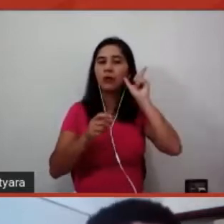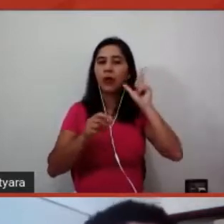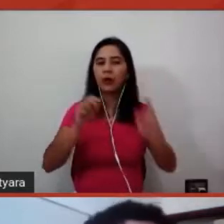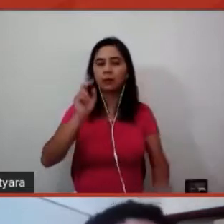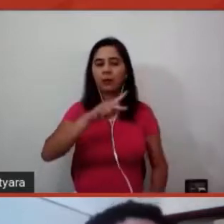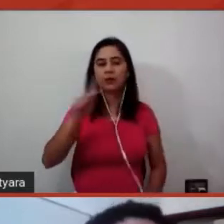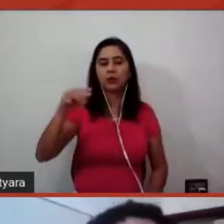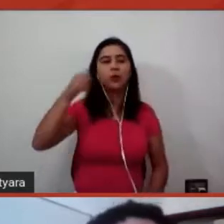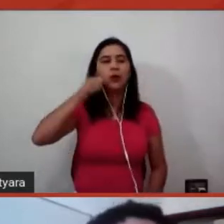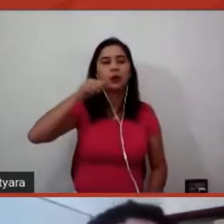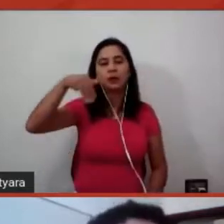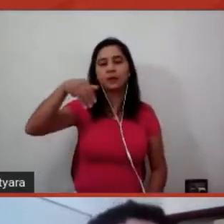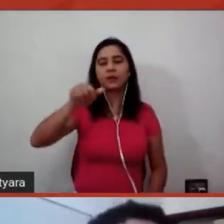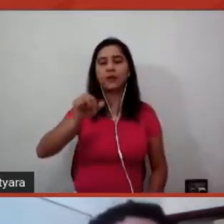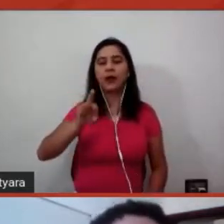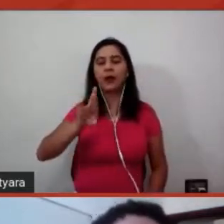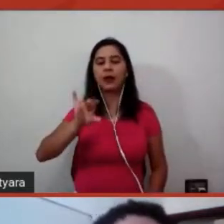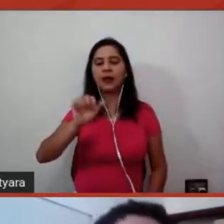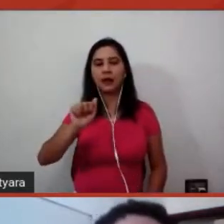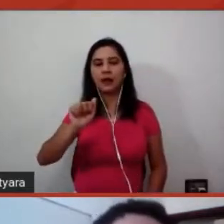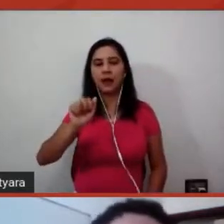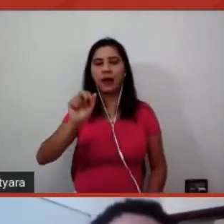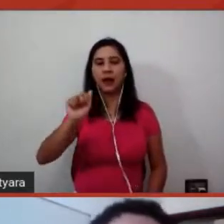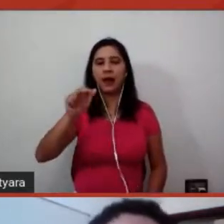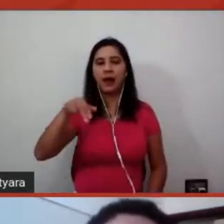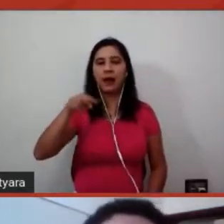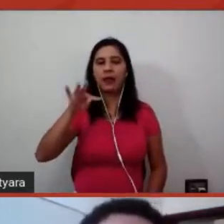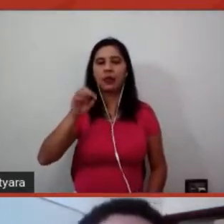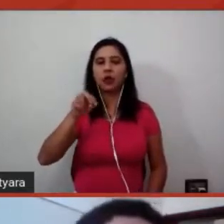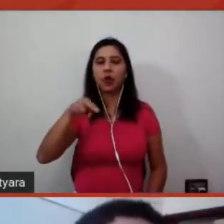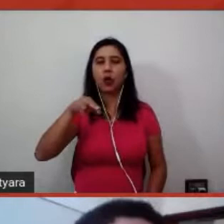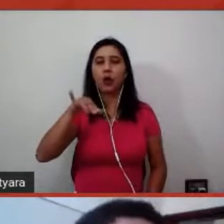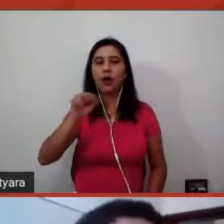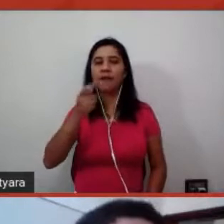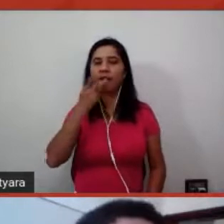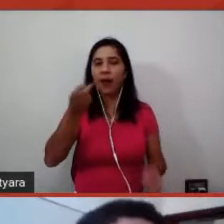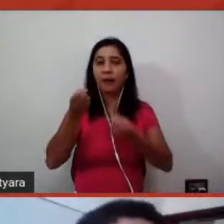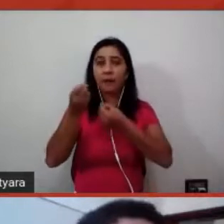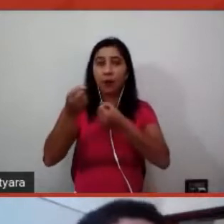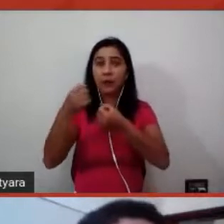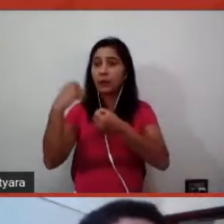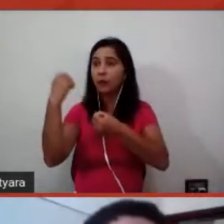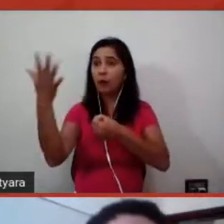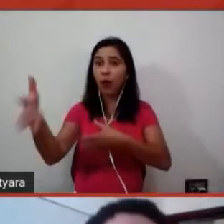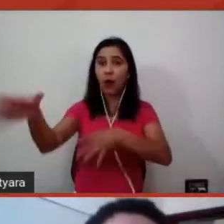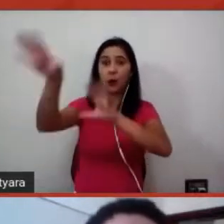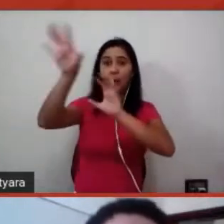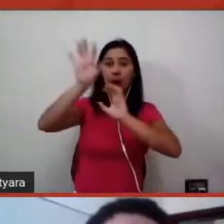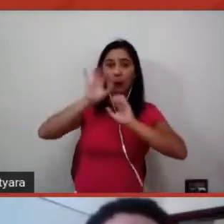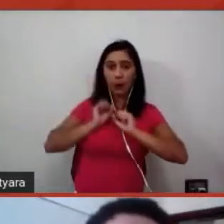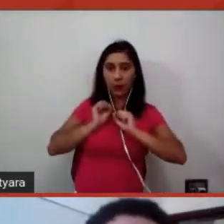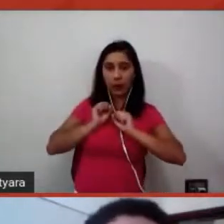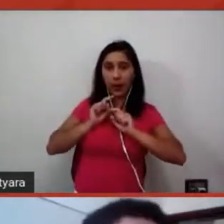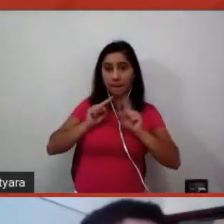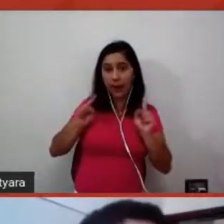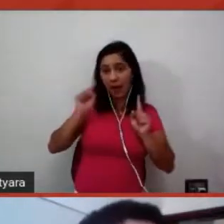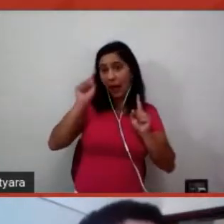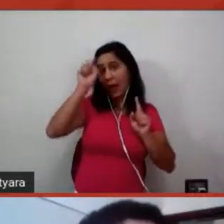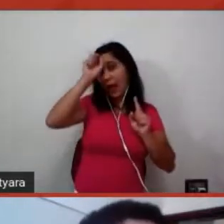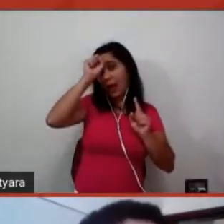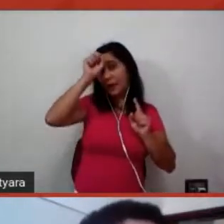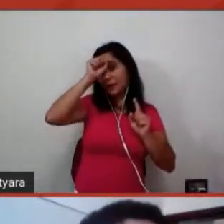ontem, né? Sobre a questão de informação vem de fora para dentro, aí aprendizagem,